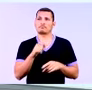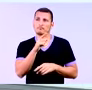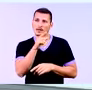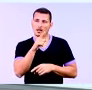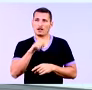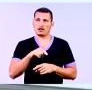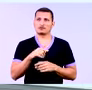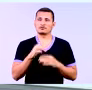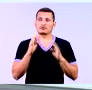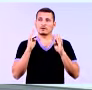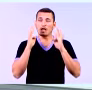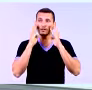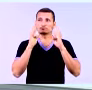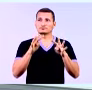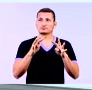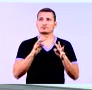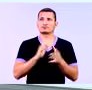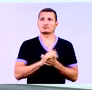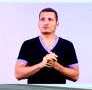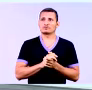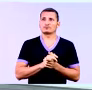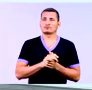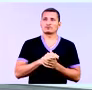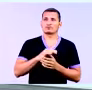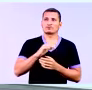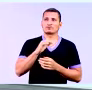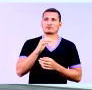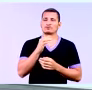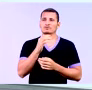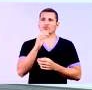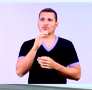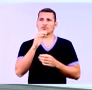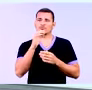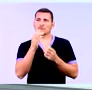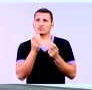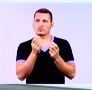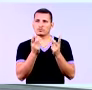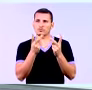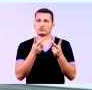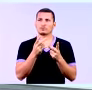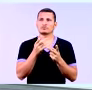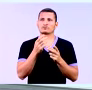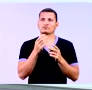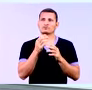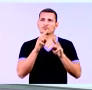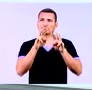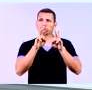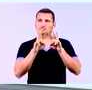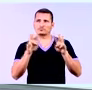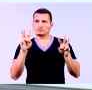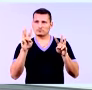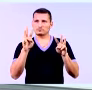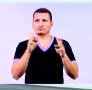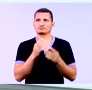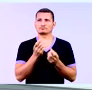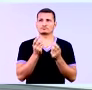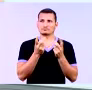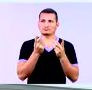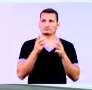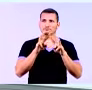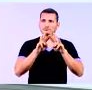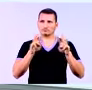sobretudo, eu chamo a atenção para o comércio eletrônico e a importância do conceito de transações nas operações de comércio eletrônico, nas